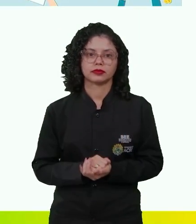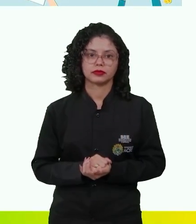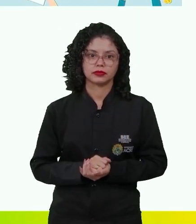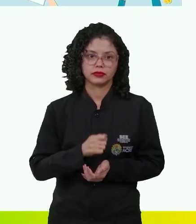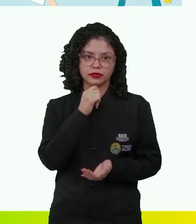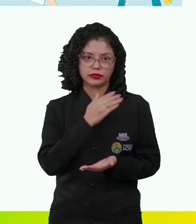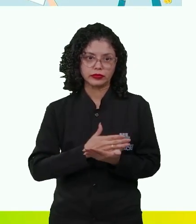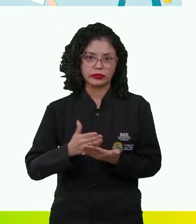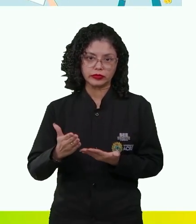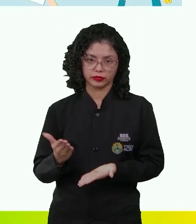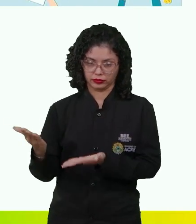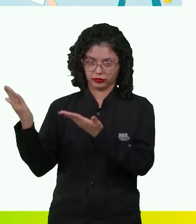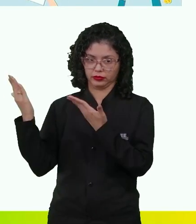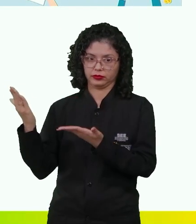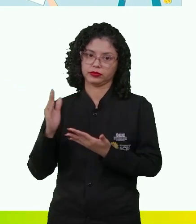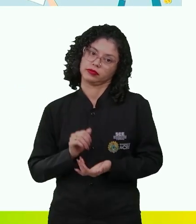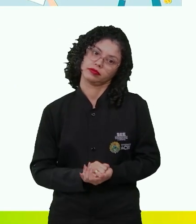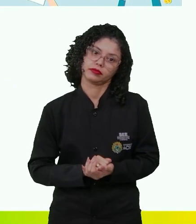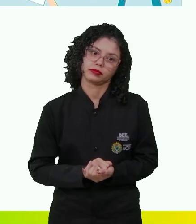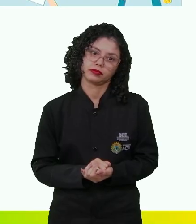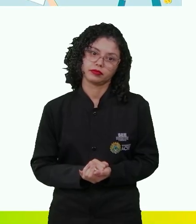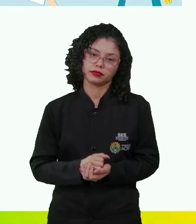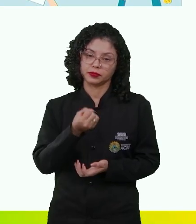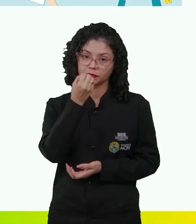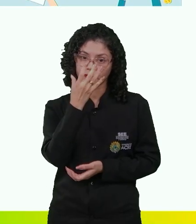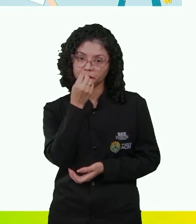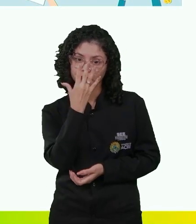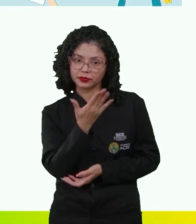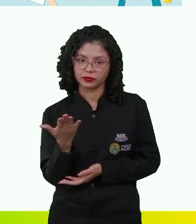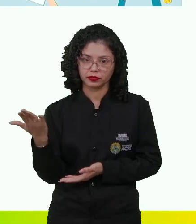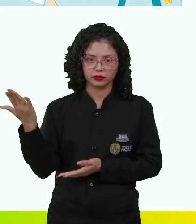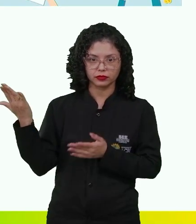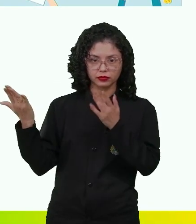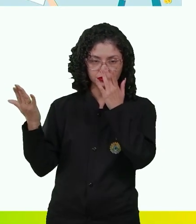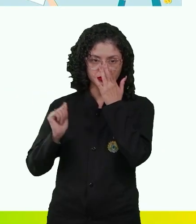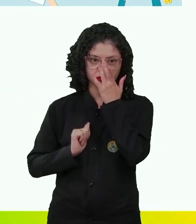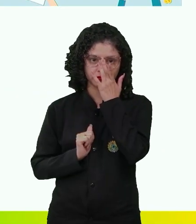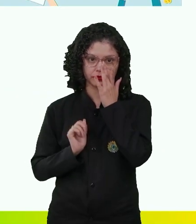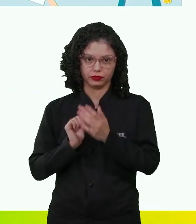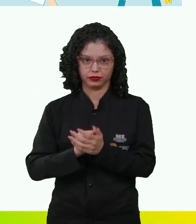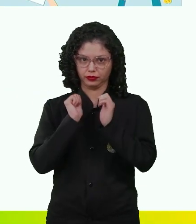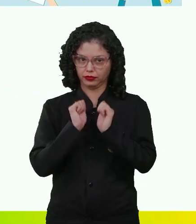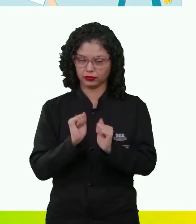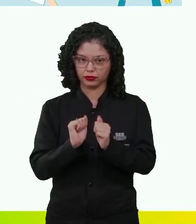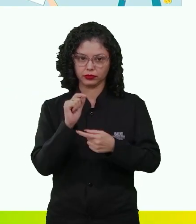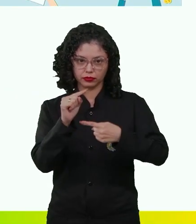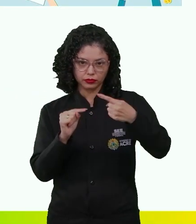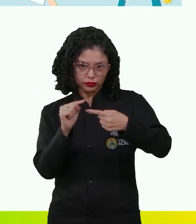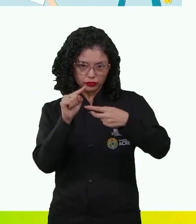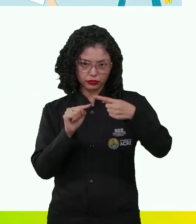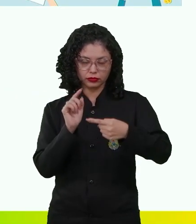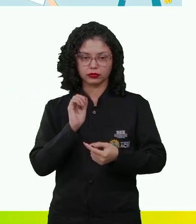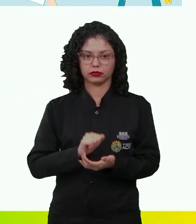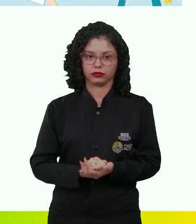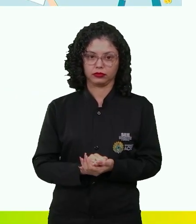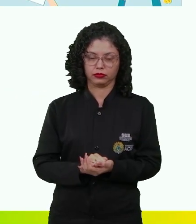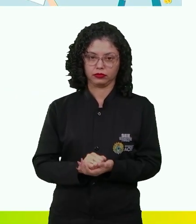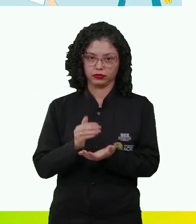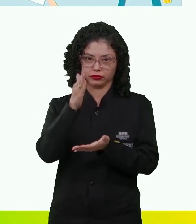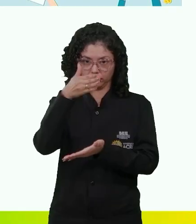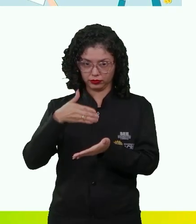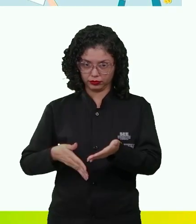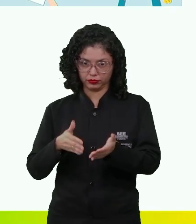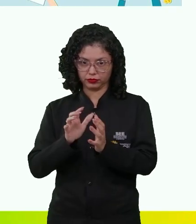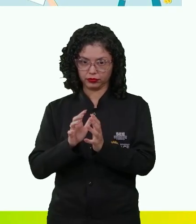vou iniciar aqui mostrando essa foto para vocês. Nós podemos dividir o globo ao